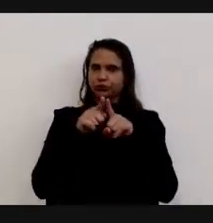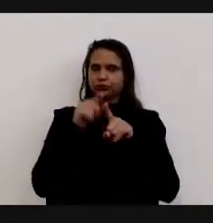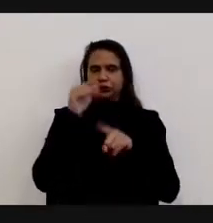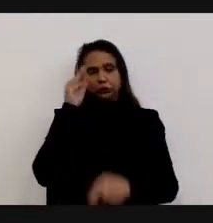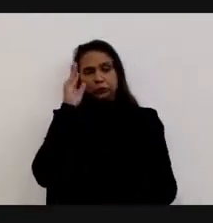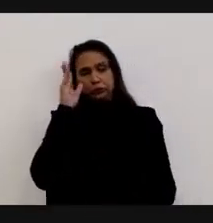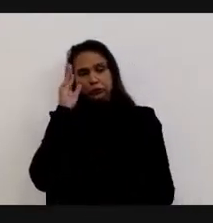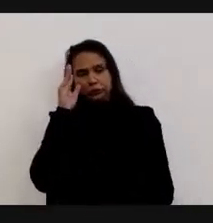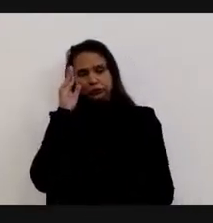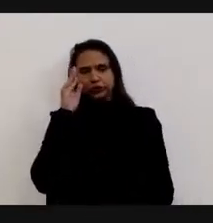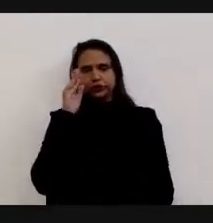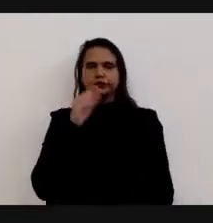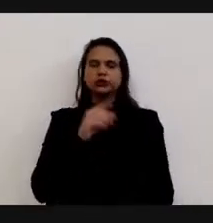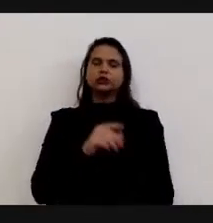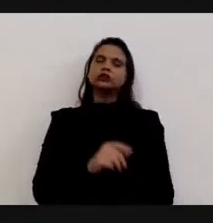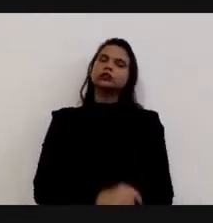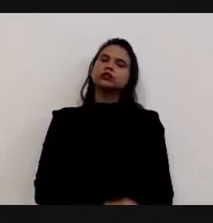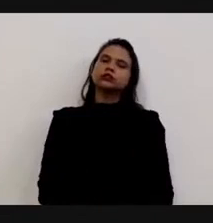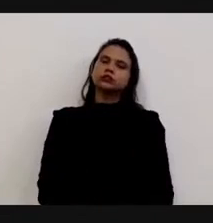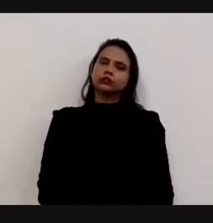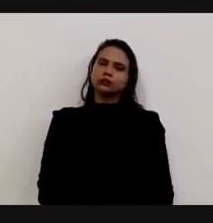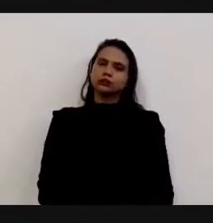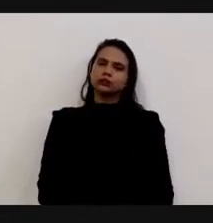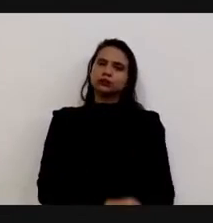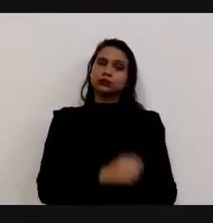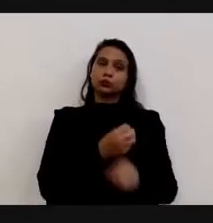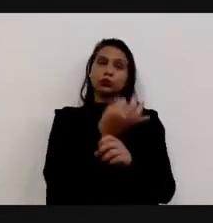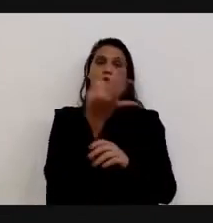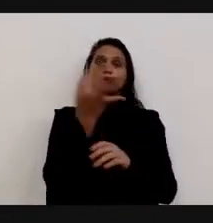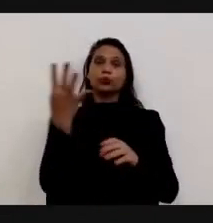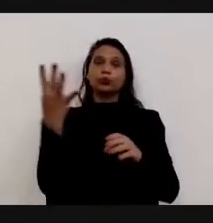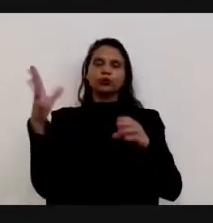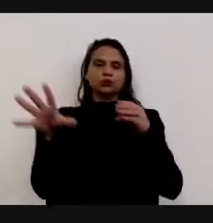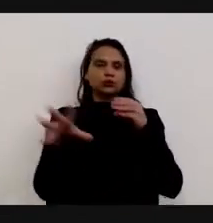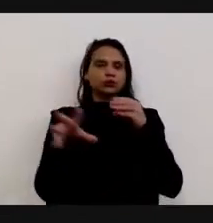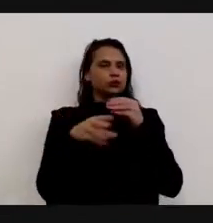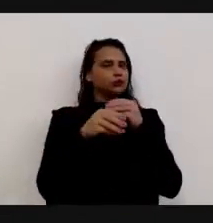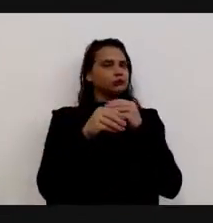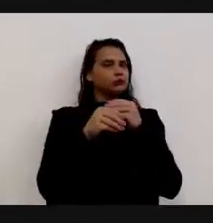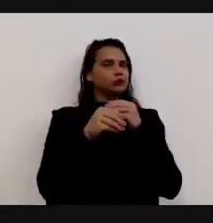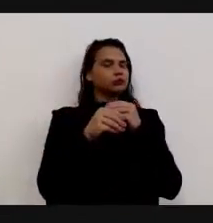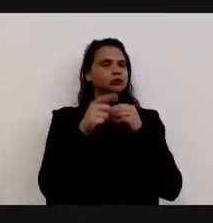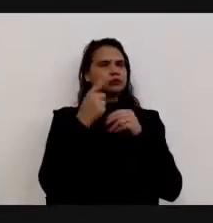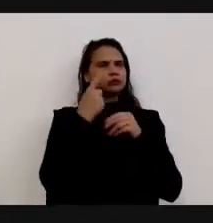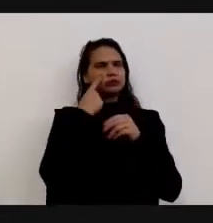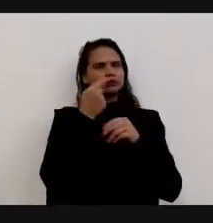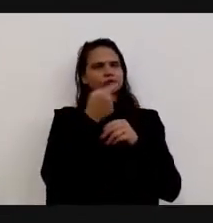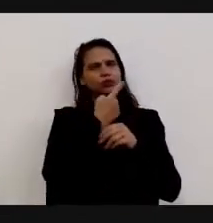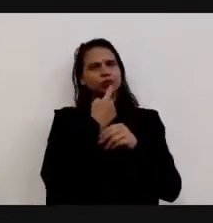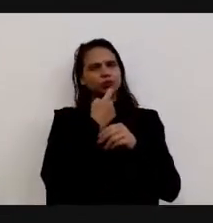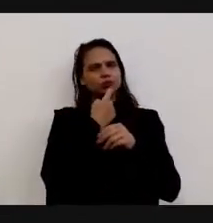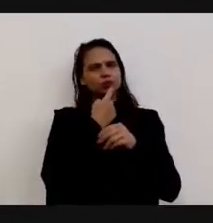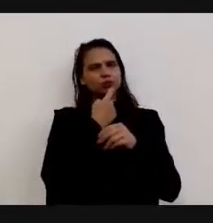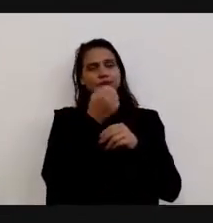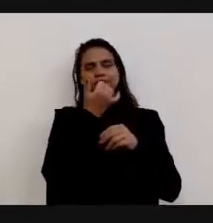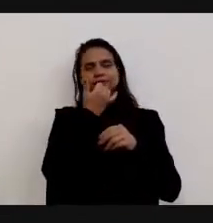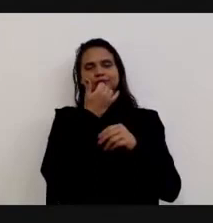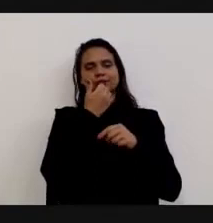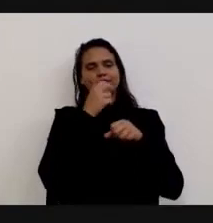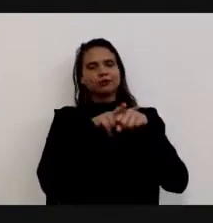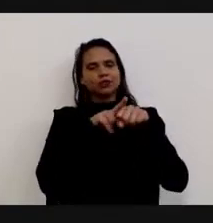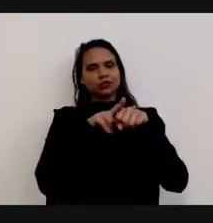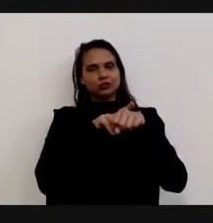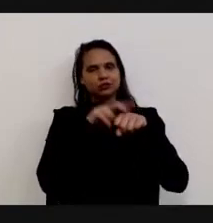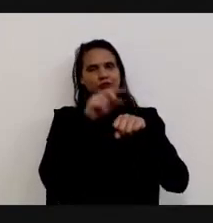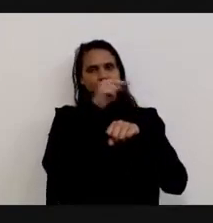observado, que quando a quantidade de emendas, a verdinha aqui, de municípios não contemplados no estado de São Paulo, ela